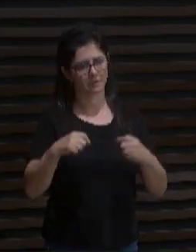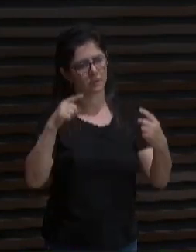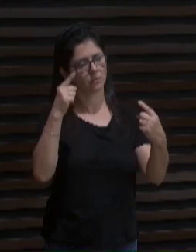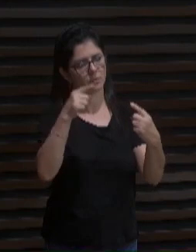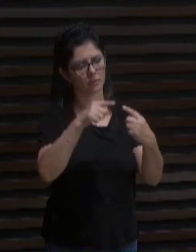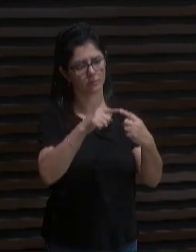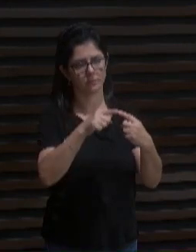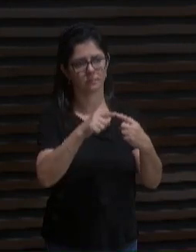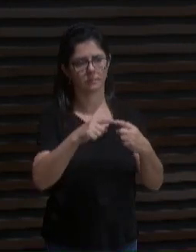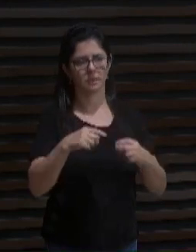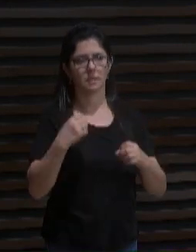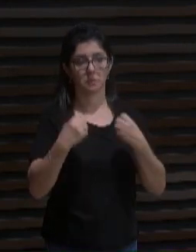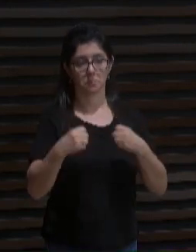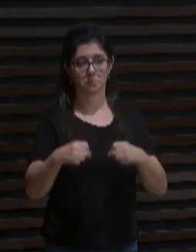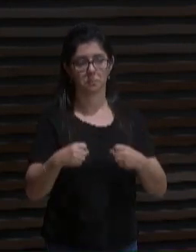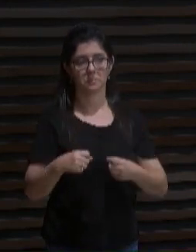proposital, tem um propósito essa oração,